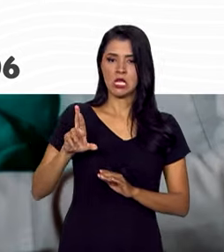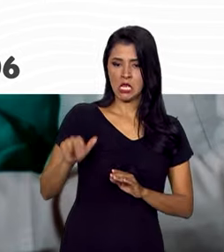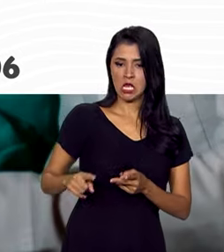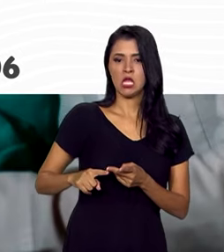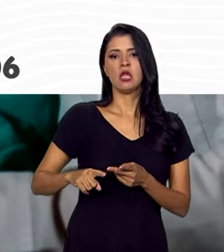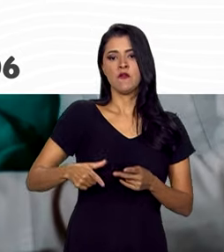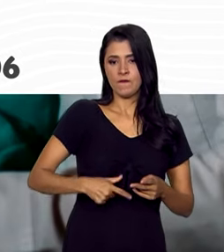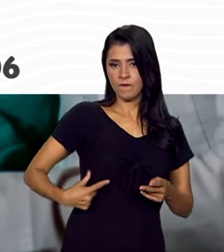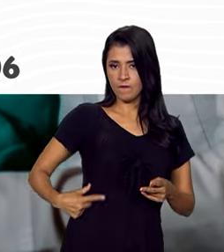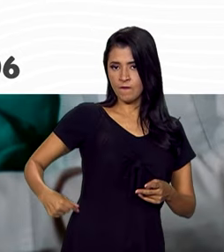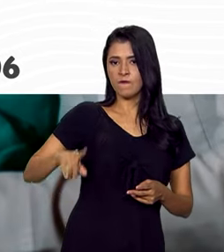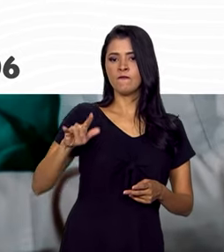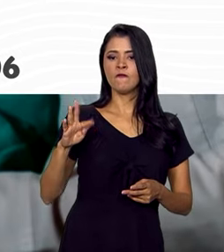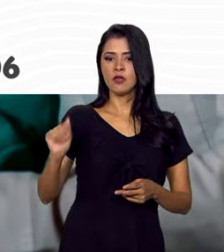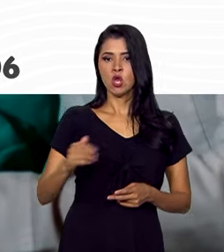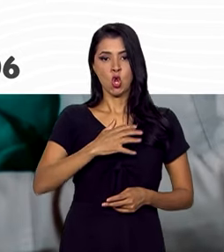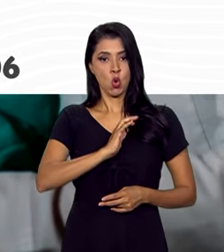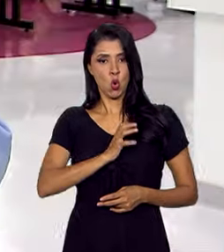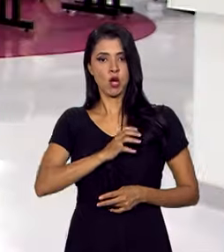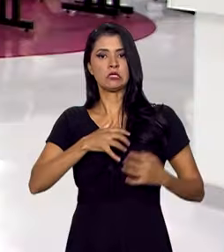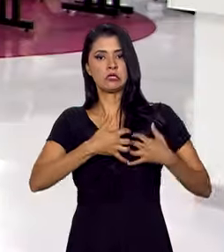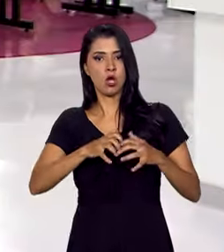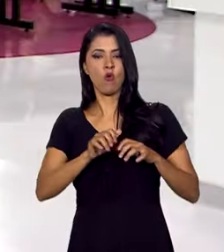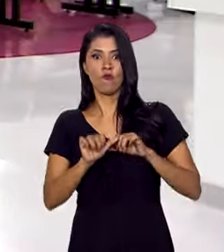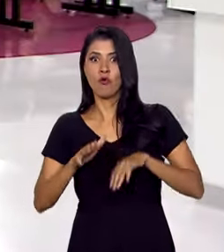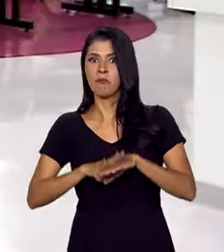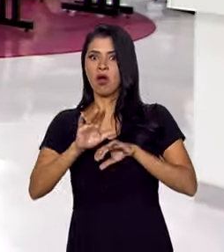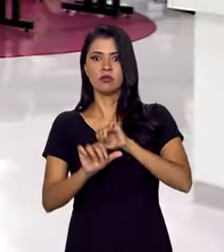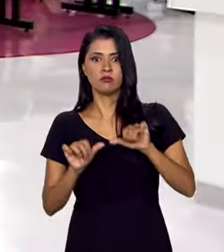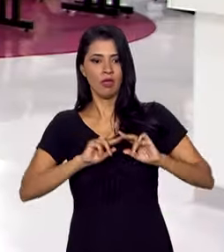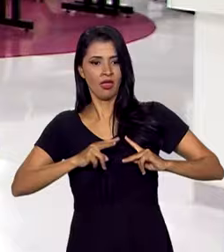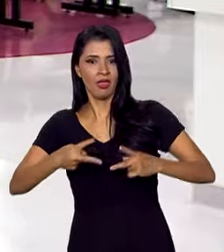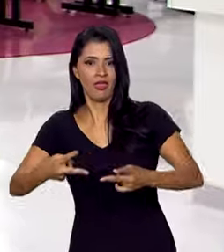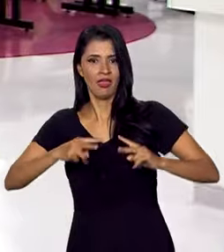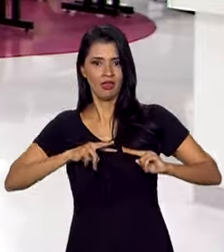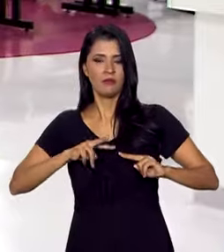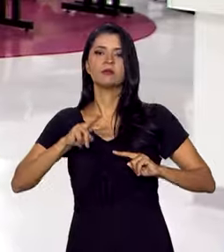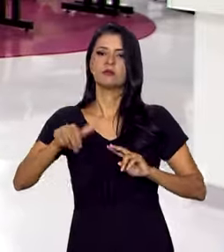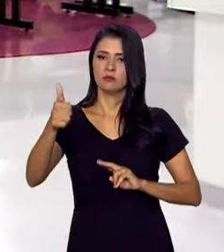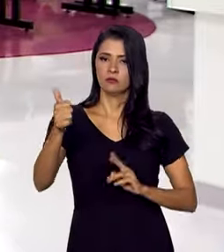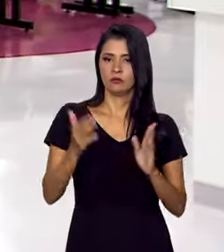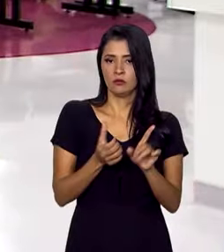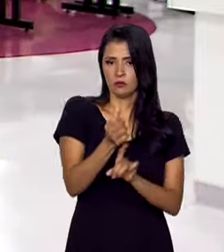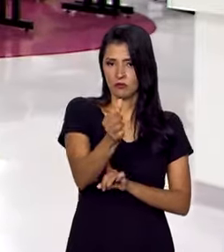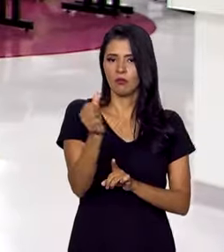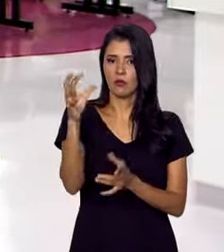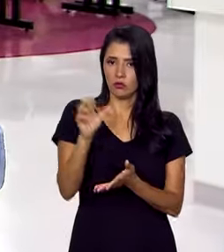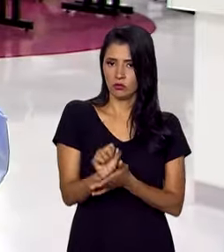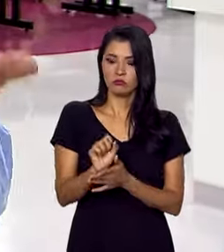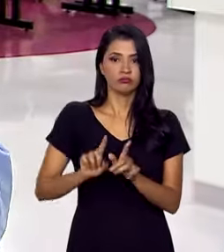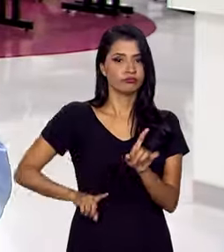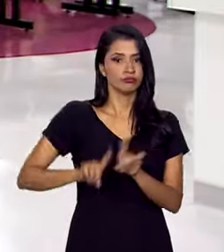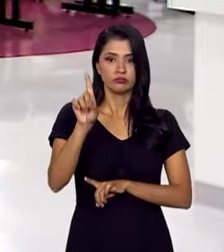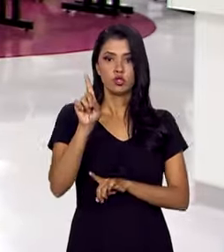coração foram os órgãos mais transplantados. No primeiro semestre deste ano, o Brasil registrou um recorde no